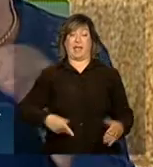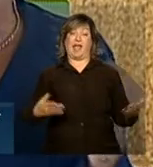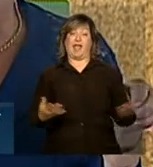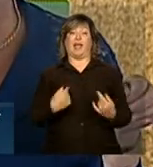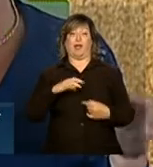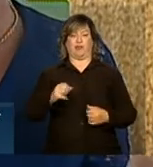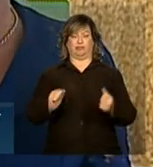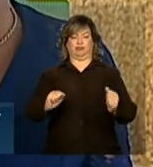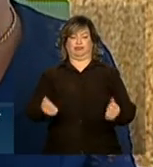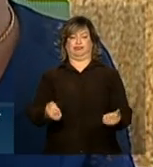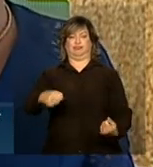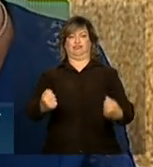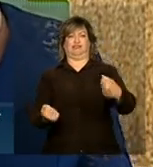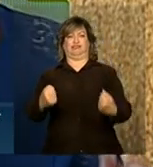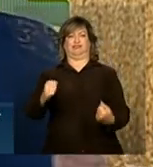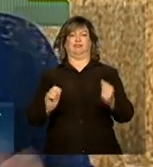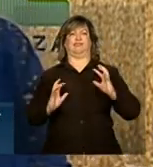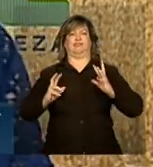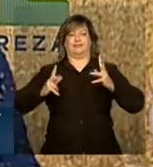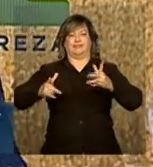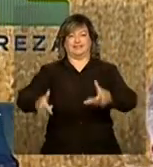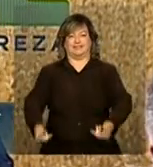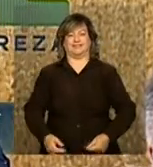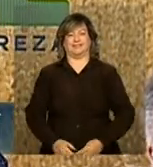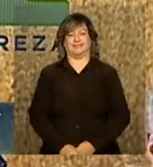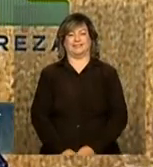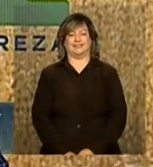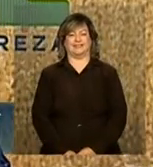sou operadora de máquina.